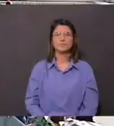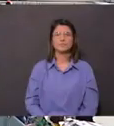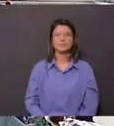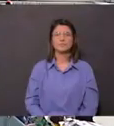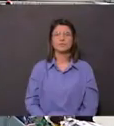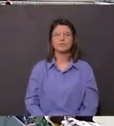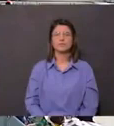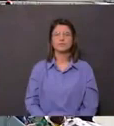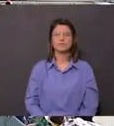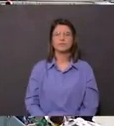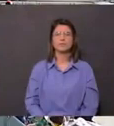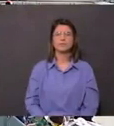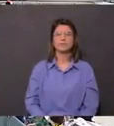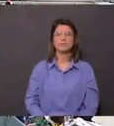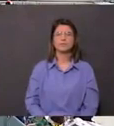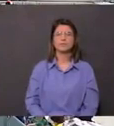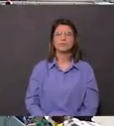Amém. Dominus